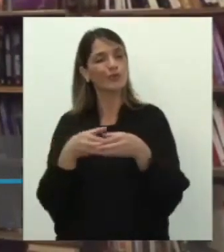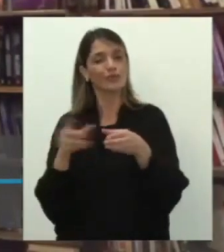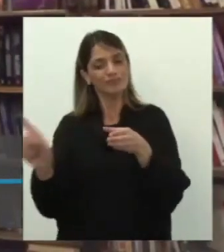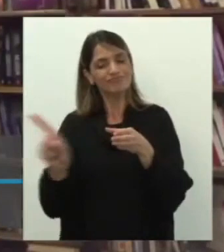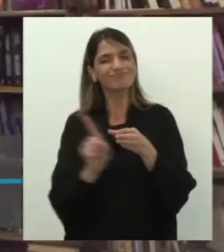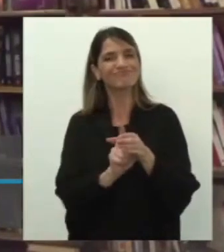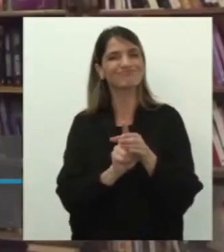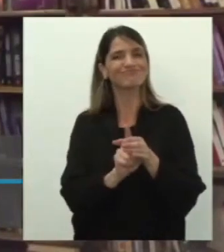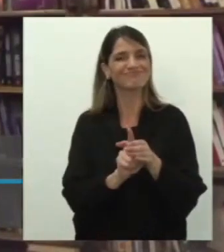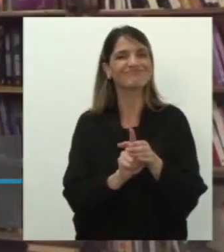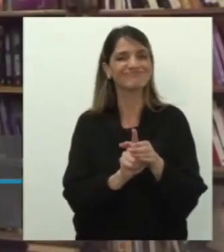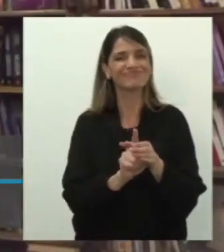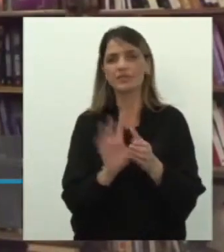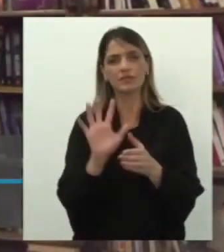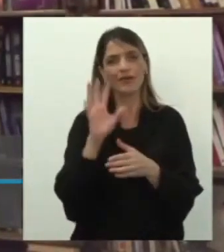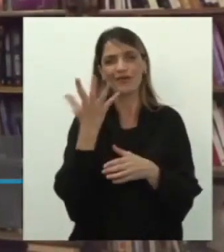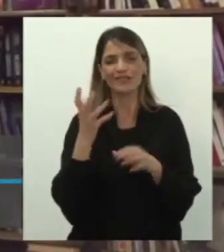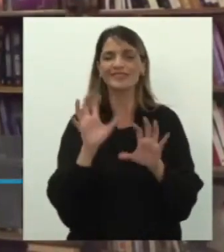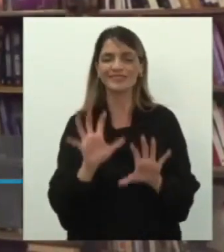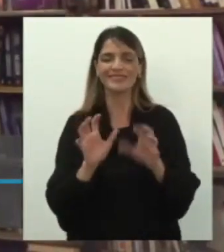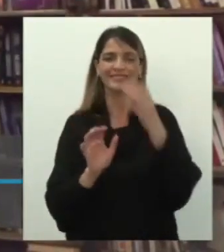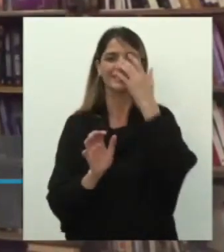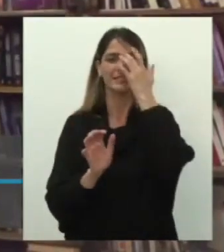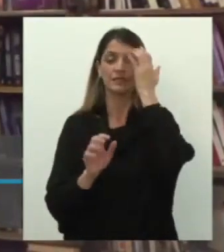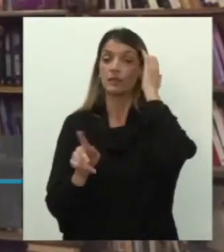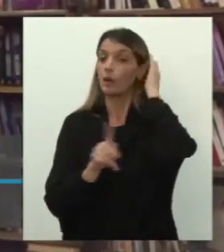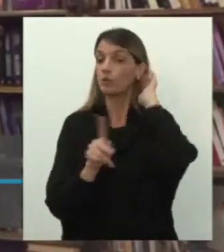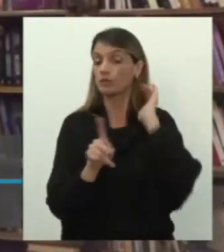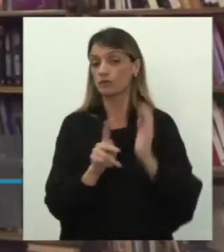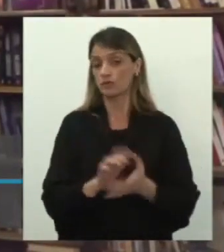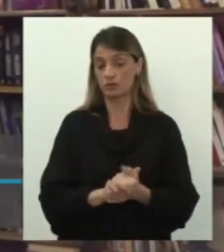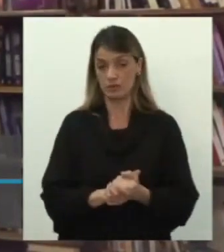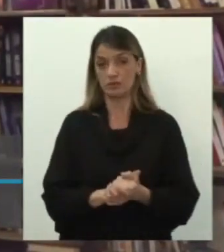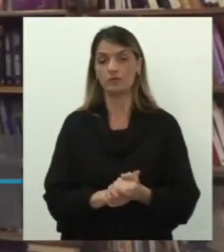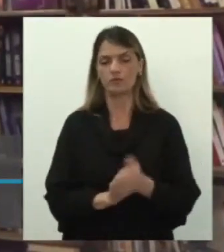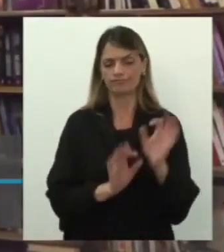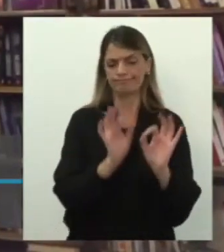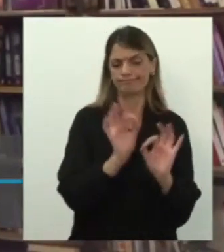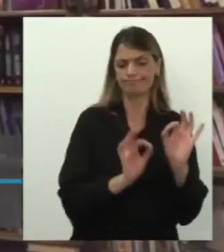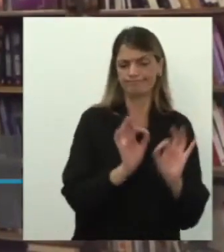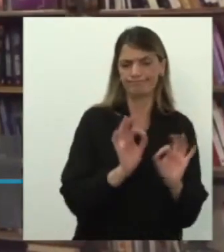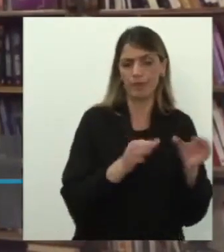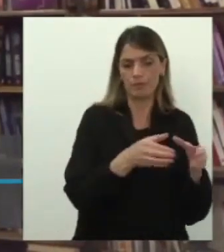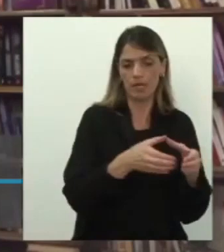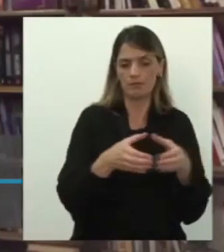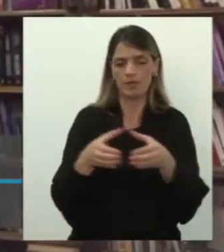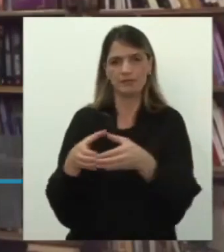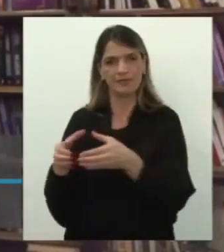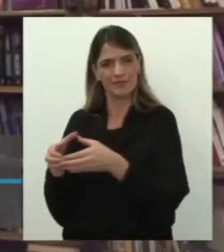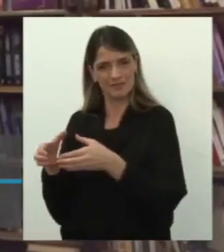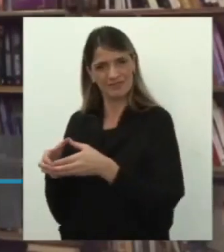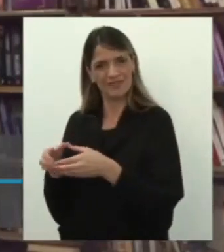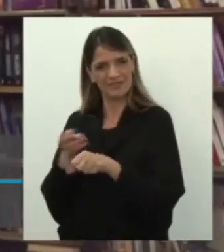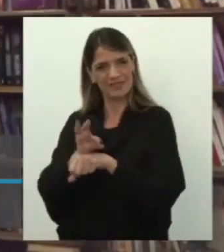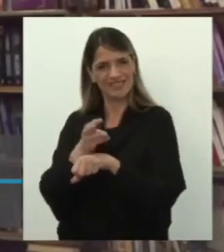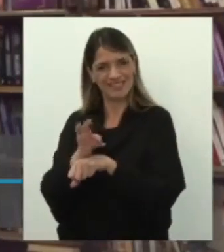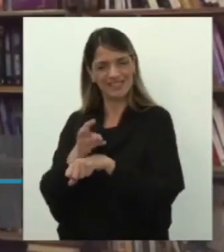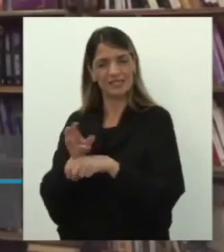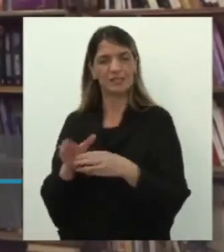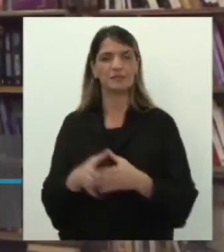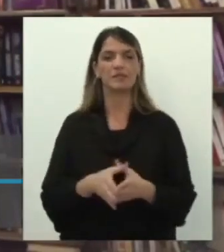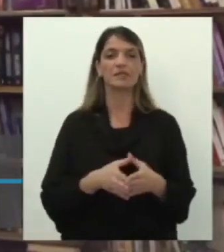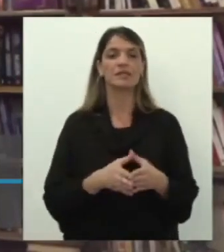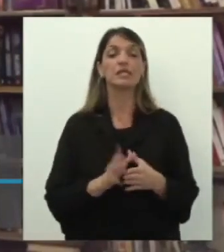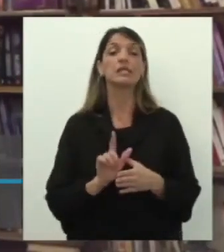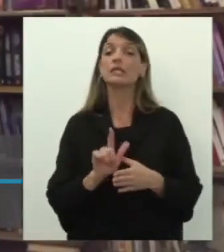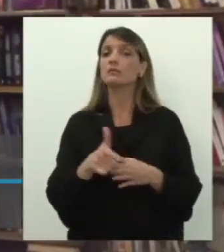de turmas, e foi isso que aconteceu. Então as professoras organizaram suas turmas por grupos de WhatsApp e